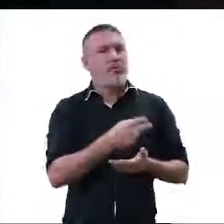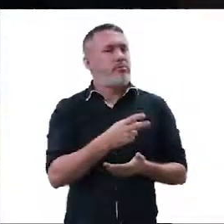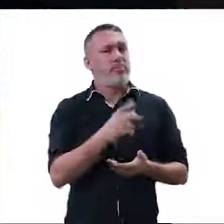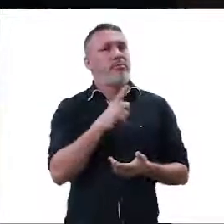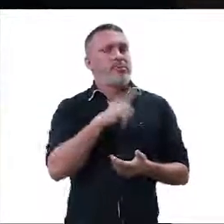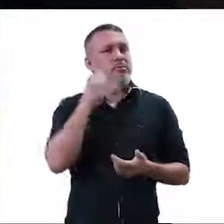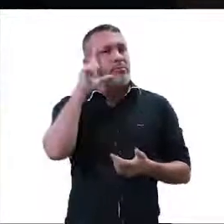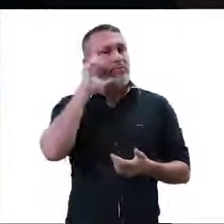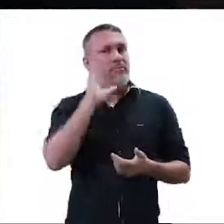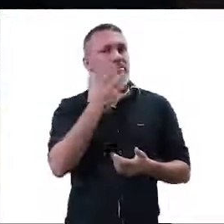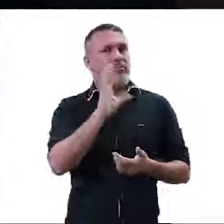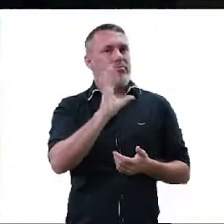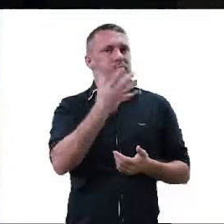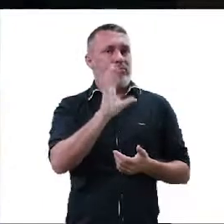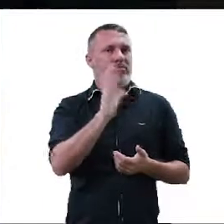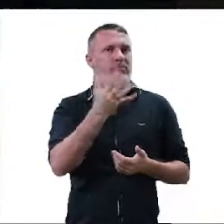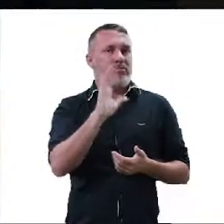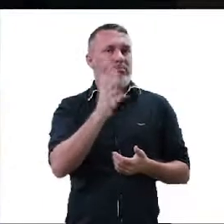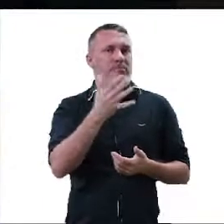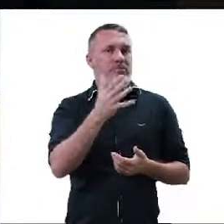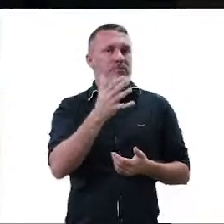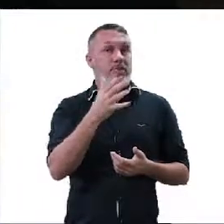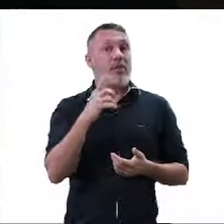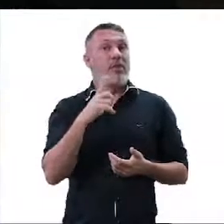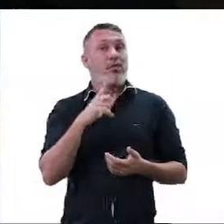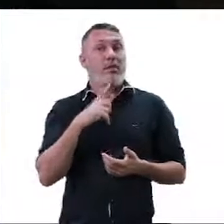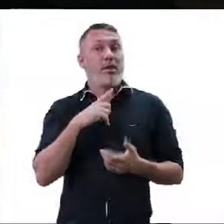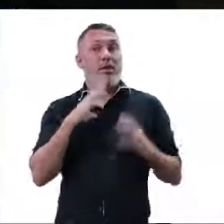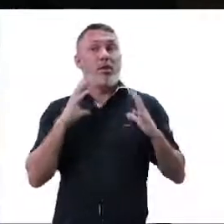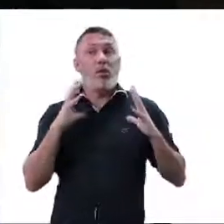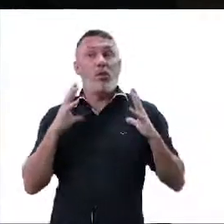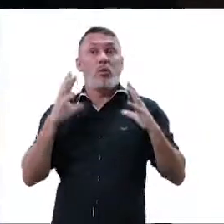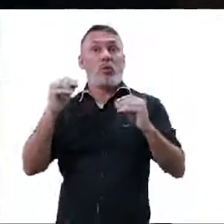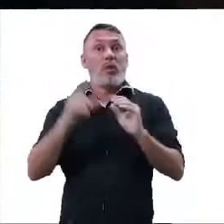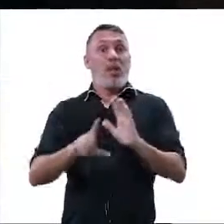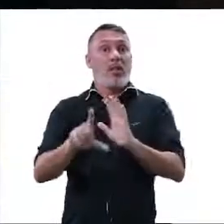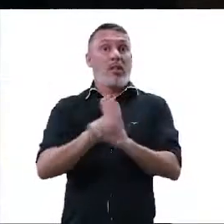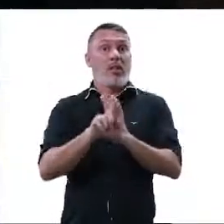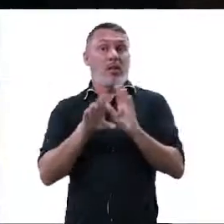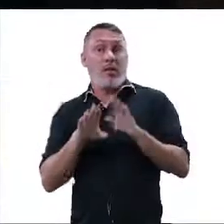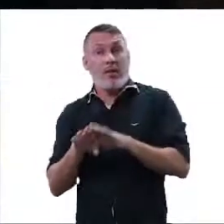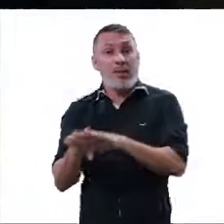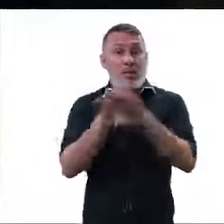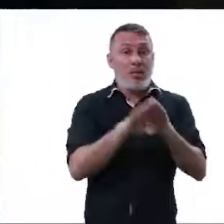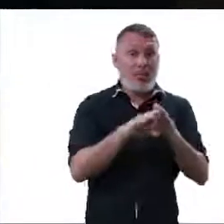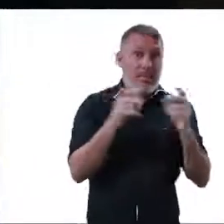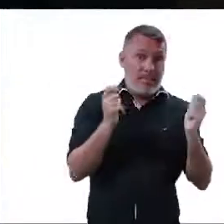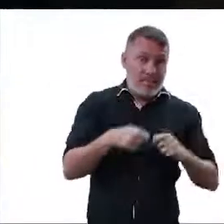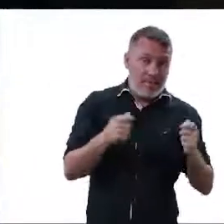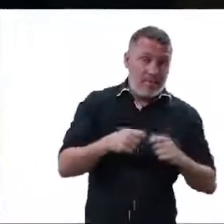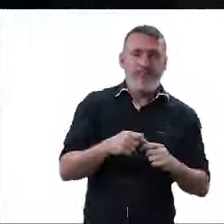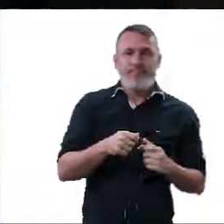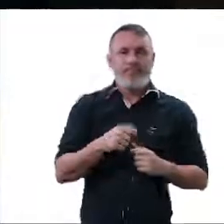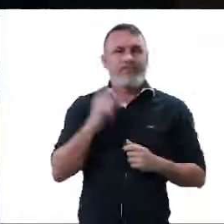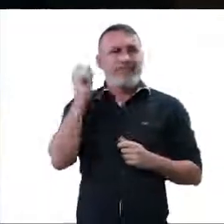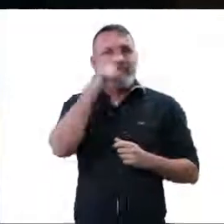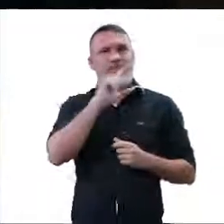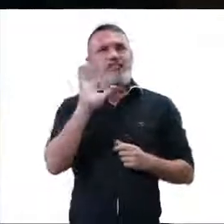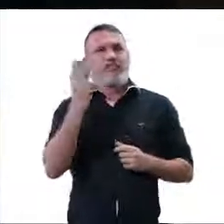que a aplicação dessas leis enfrenta algumas dificuldades, tá? Dada essa